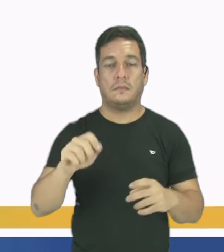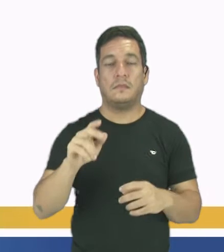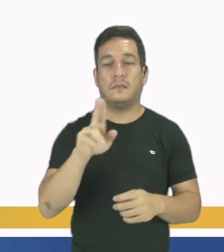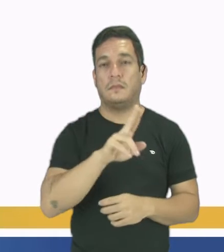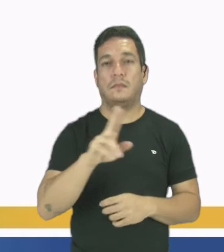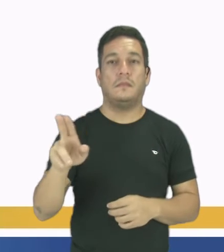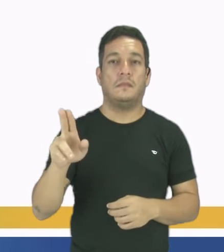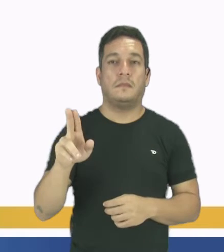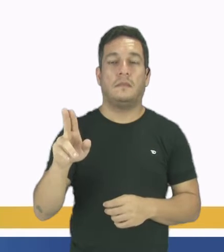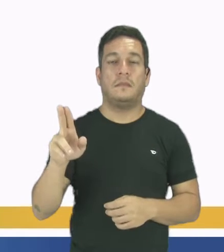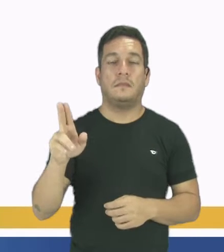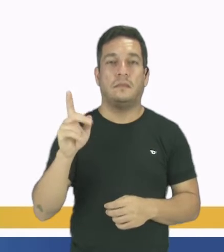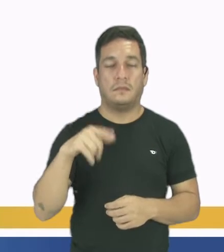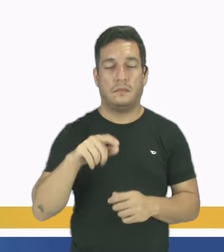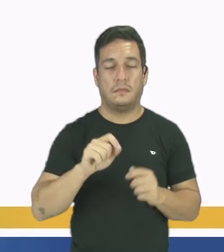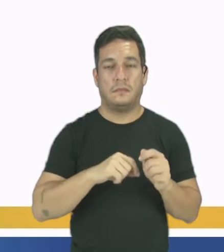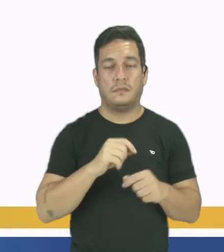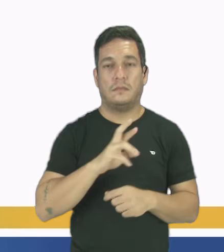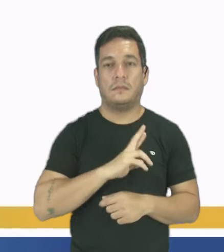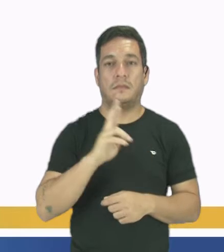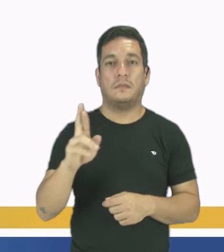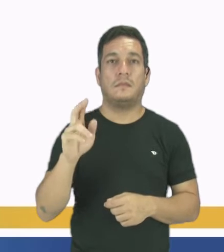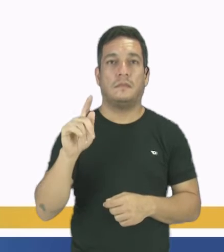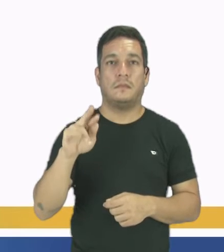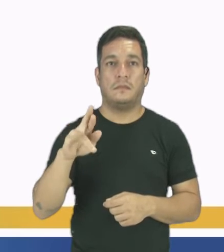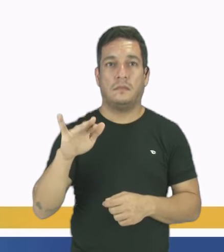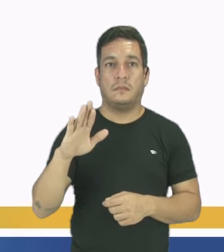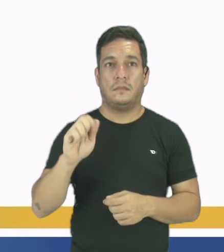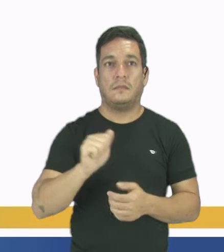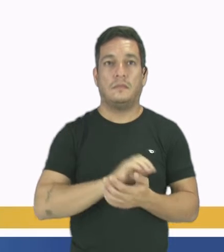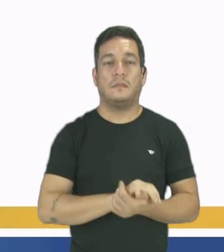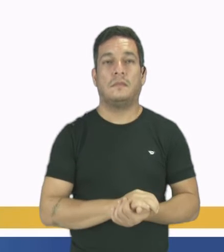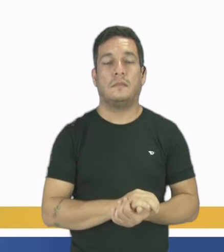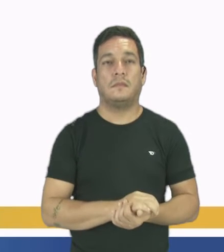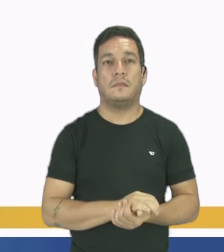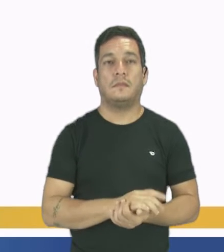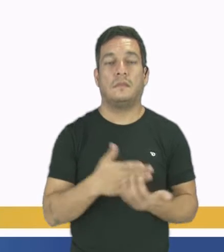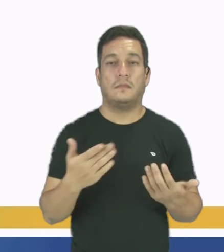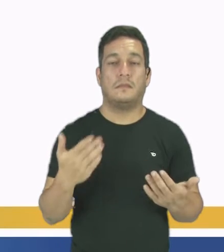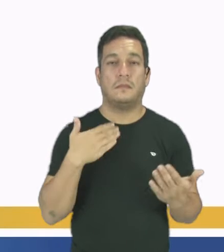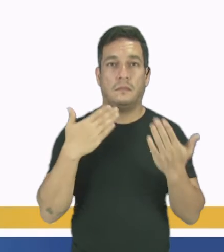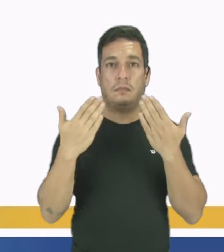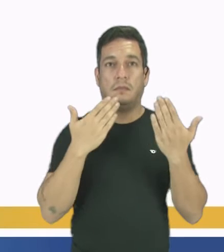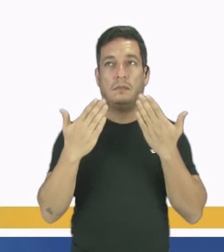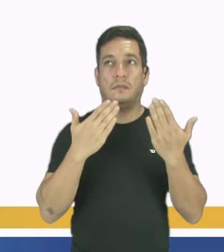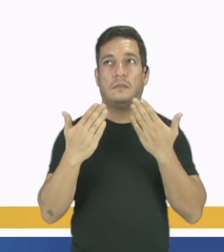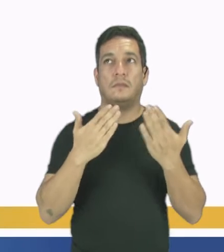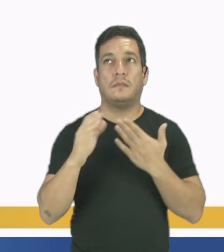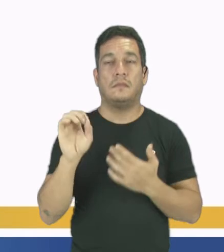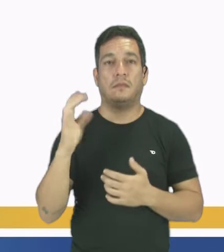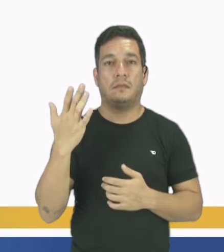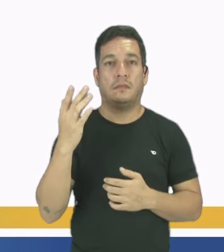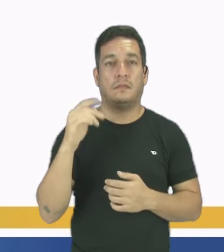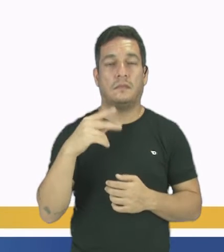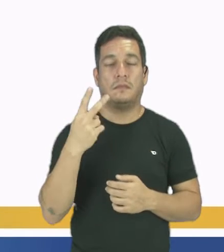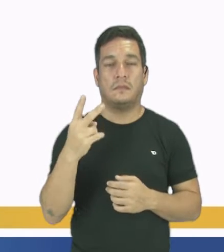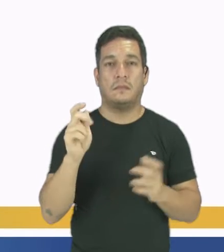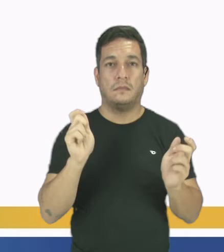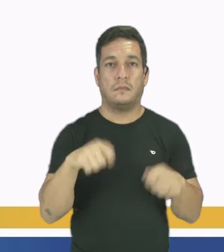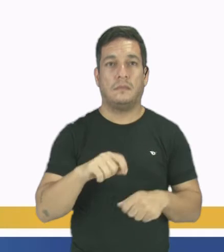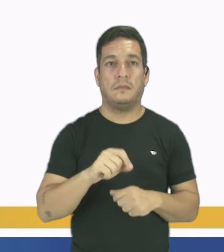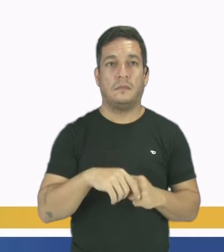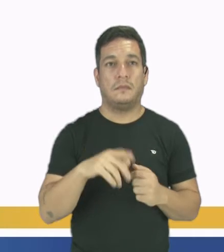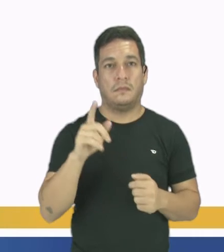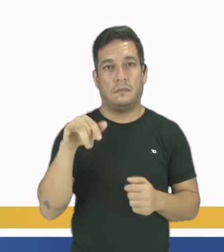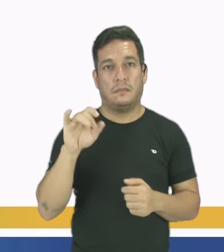a nomenclatura que está disposta na representação geométrica. Então, nesse caso, comparando essa situação com as duas possibilidades